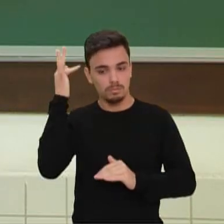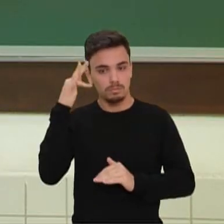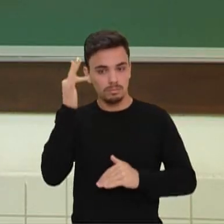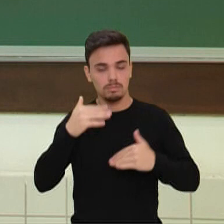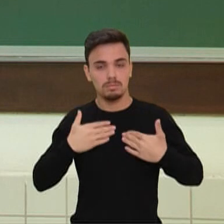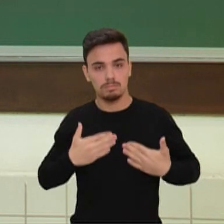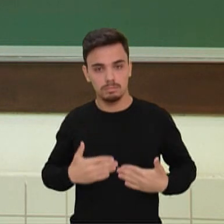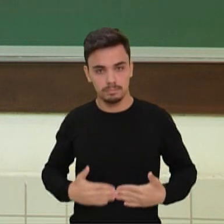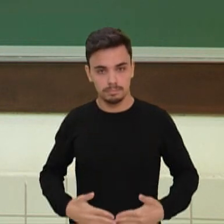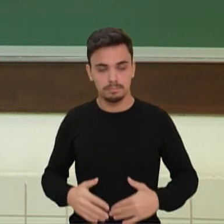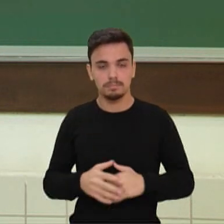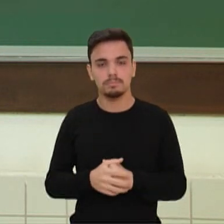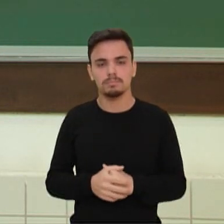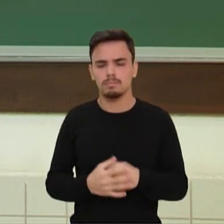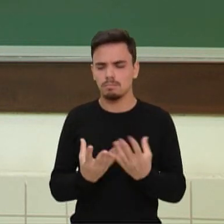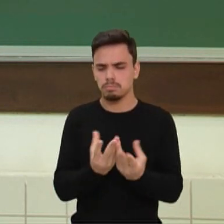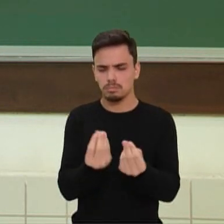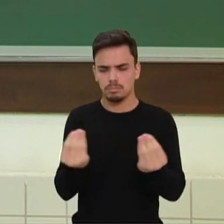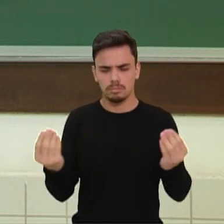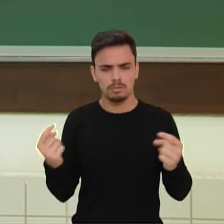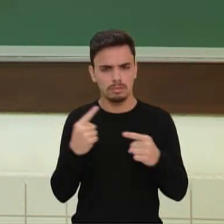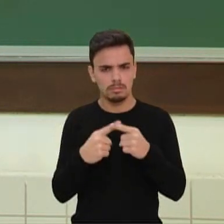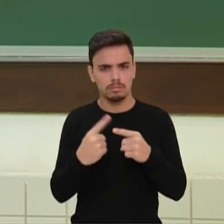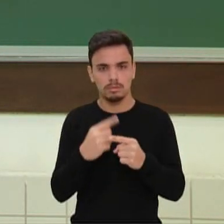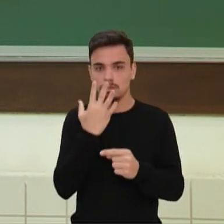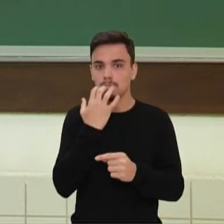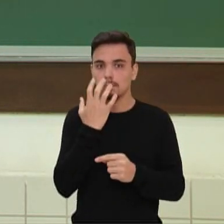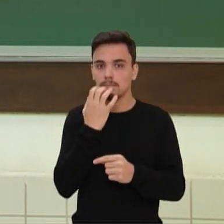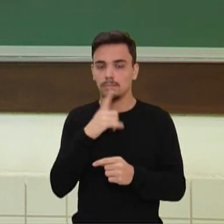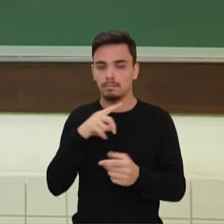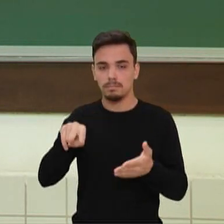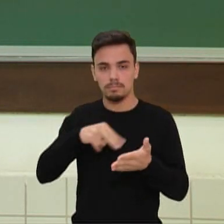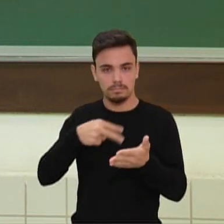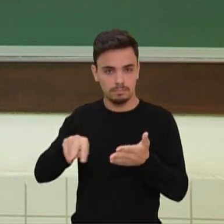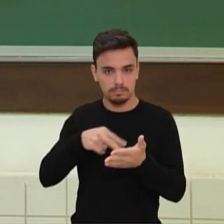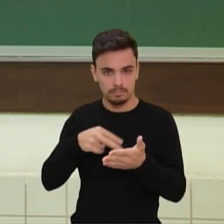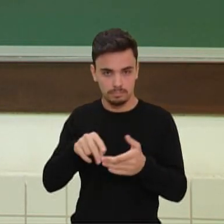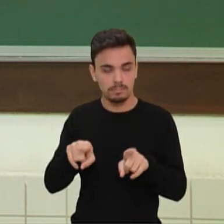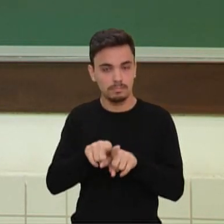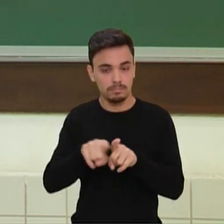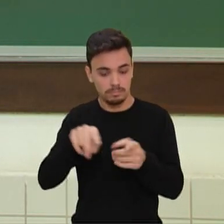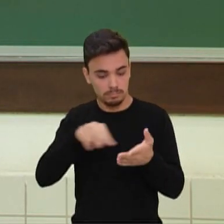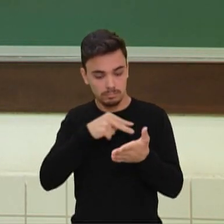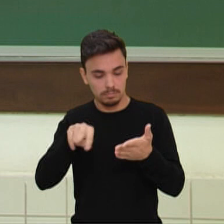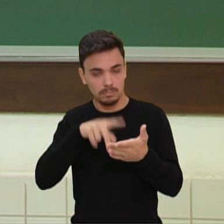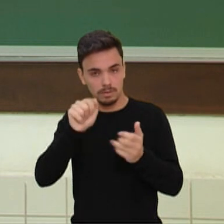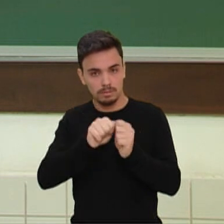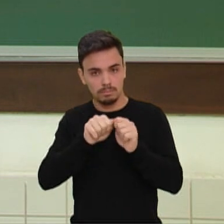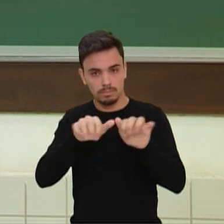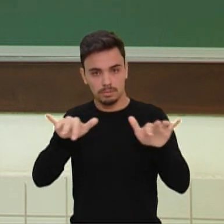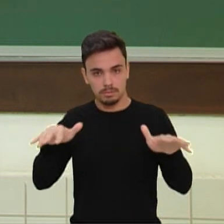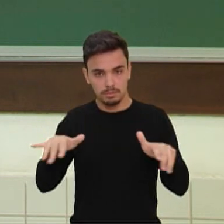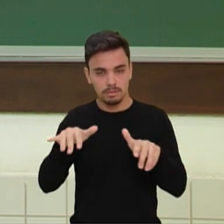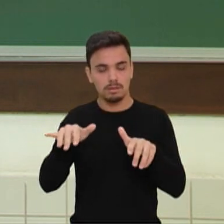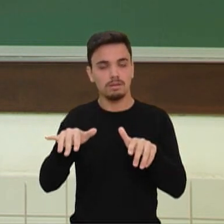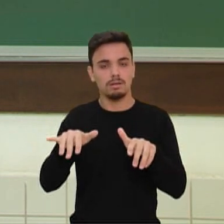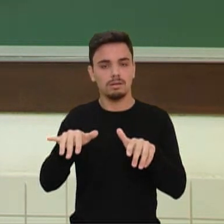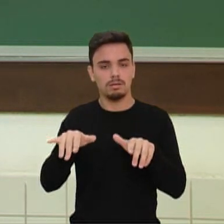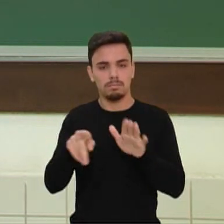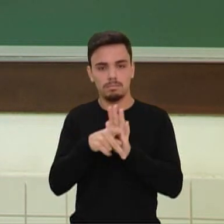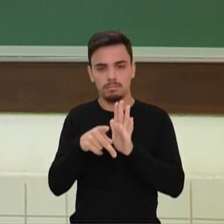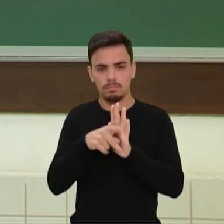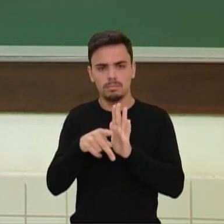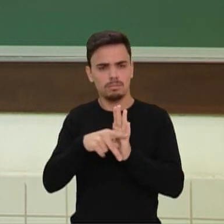Assim Falou Zaratustra, inúmeras vezes o Nietzsche vai estar falando da dança. A dança é essa manifestação corporal.